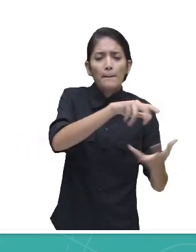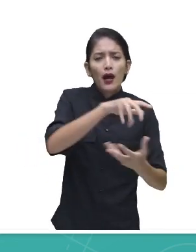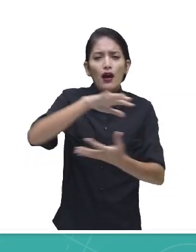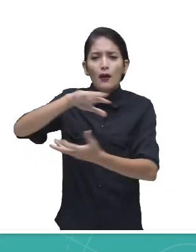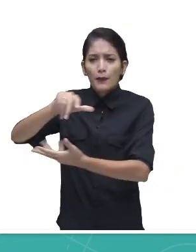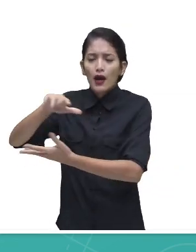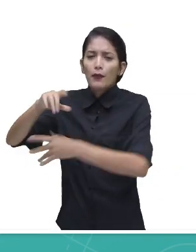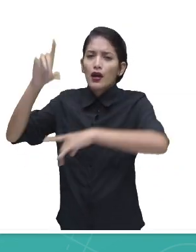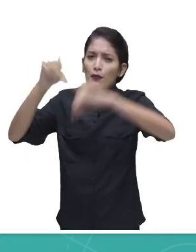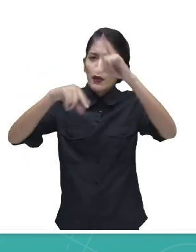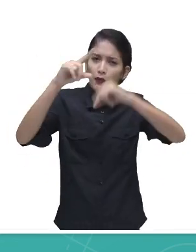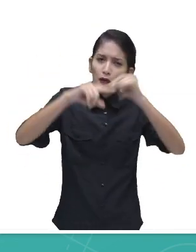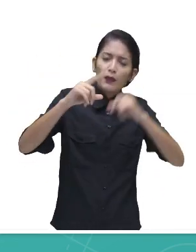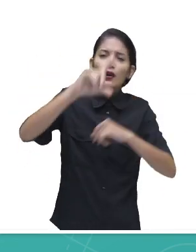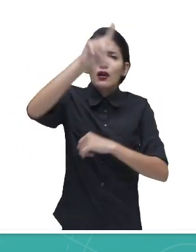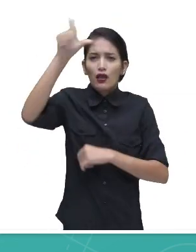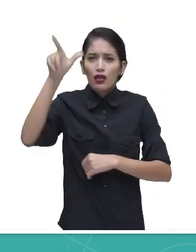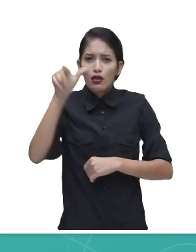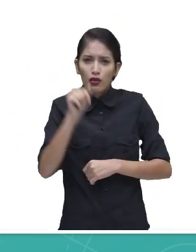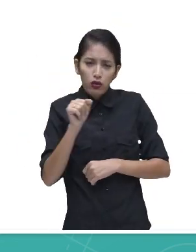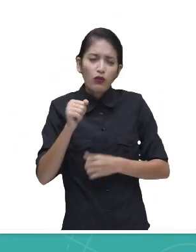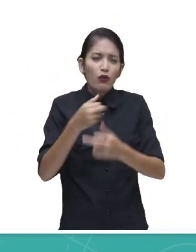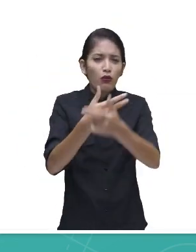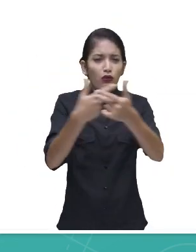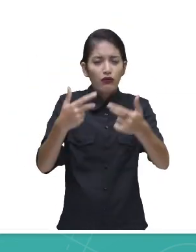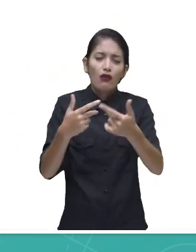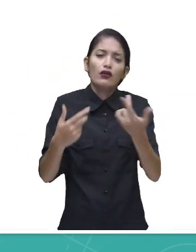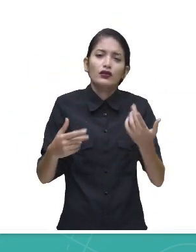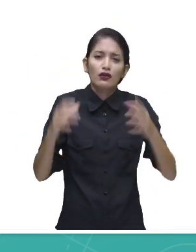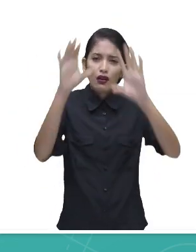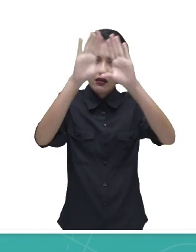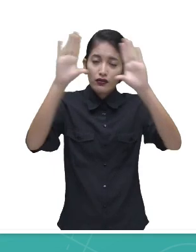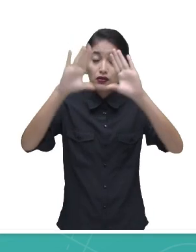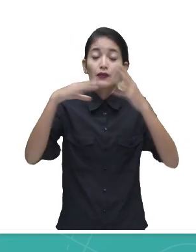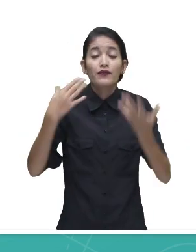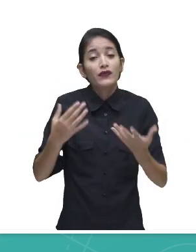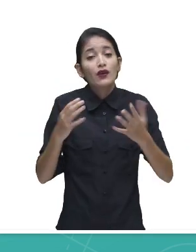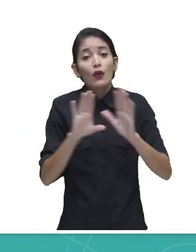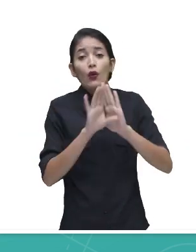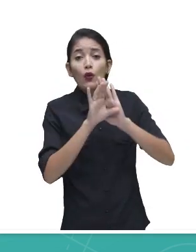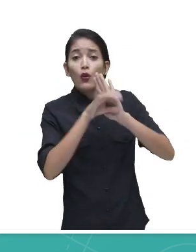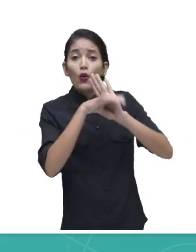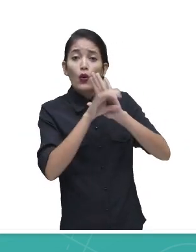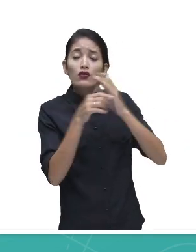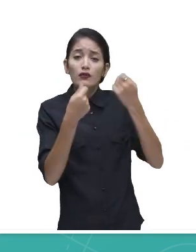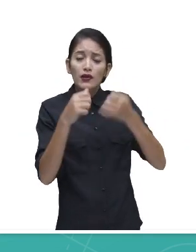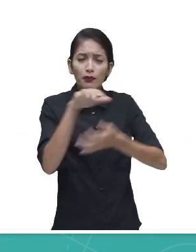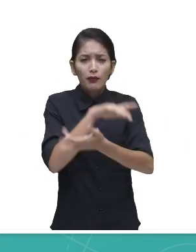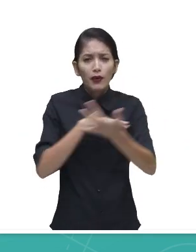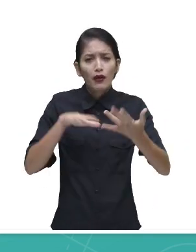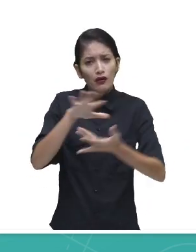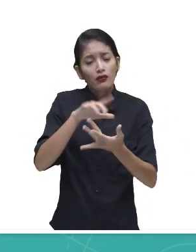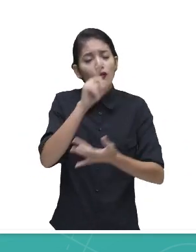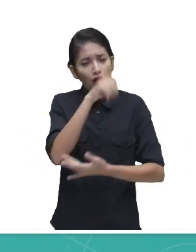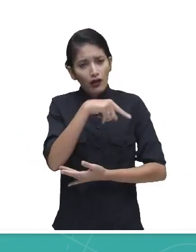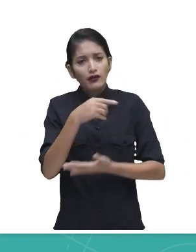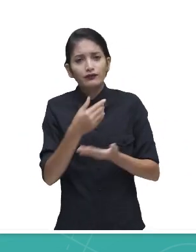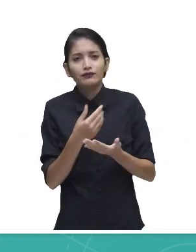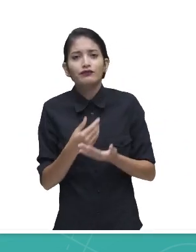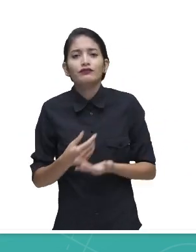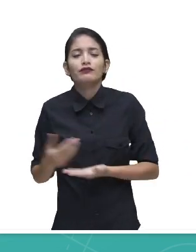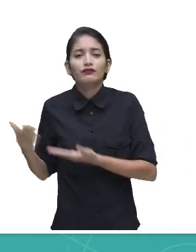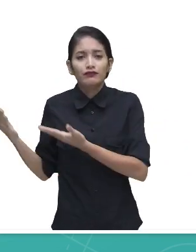com estrelas, com luas, gravidade, tudo. Então, a definição que vocês têm que ter do universo é essa, é